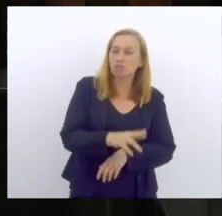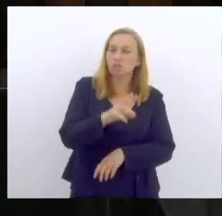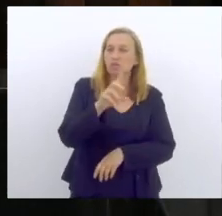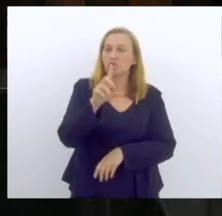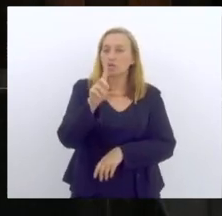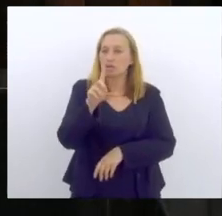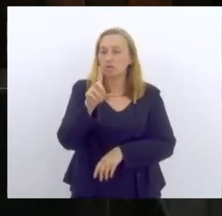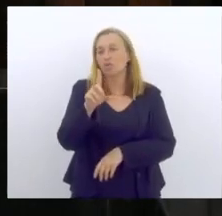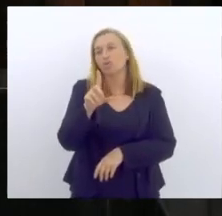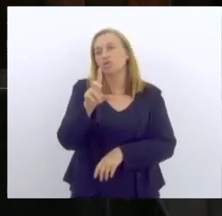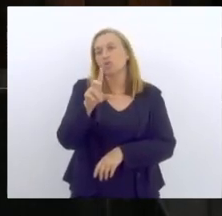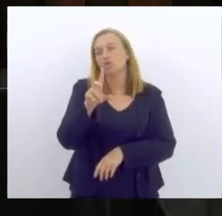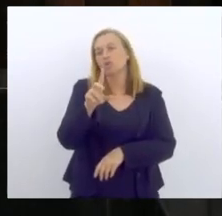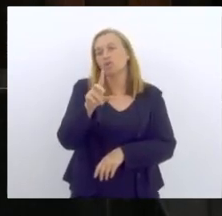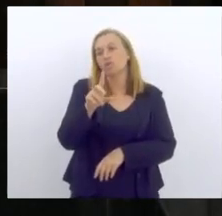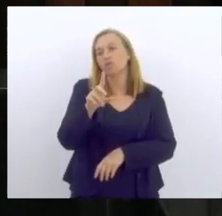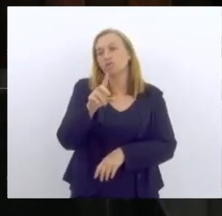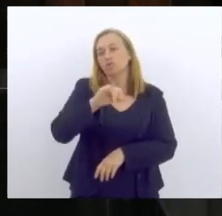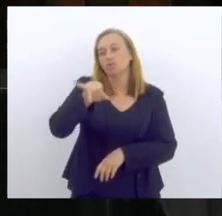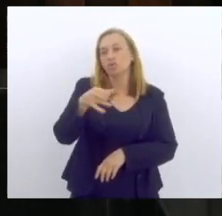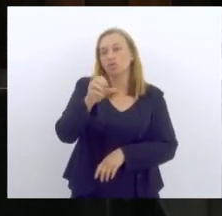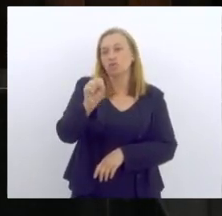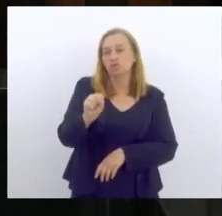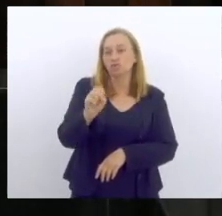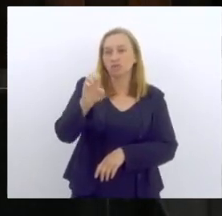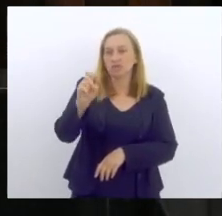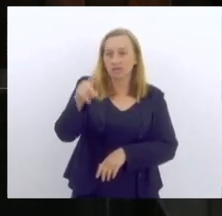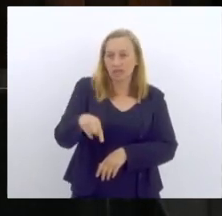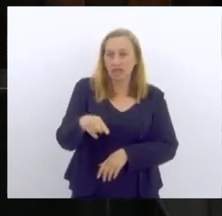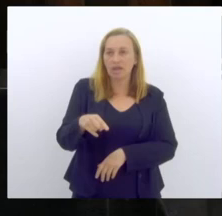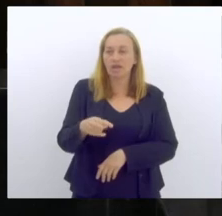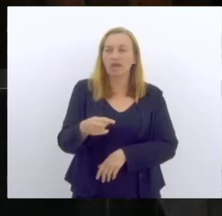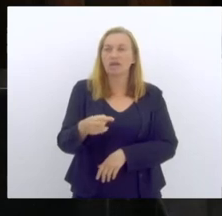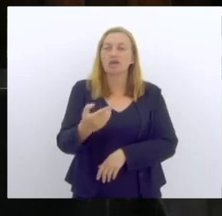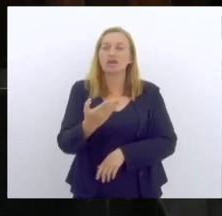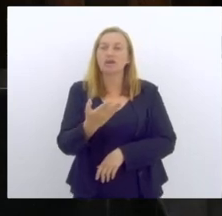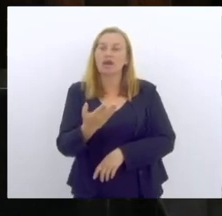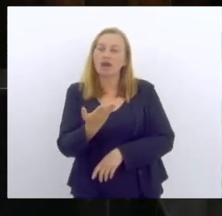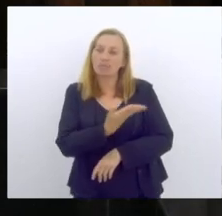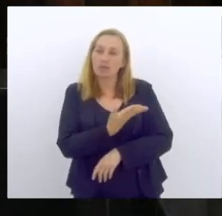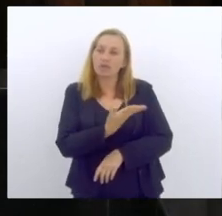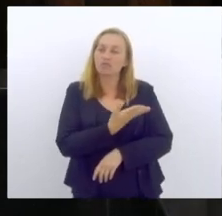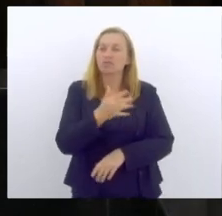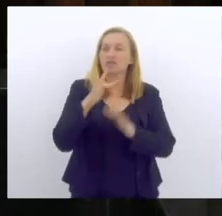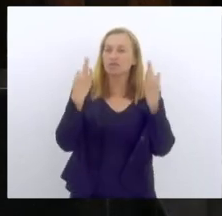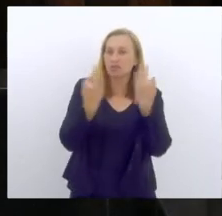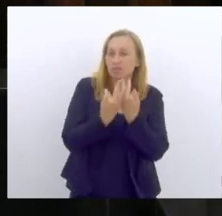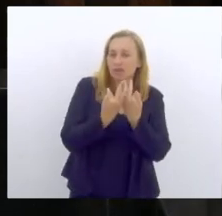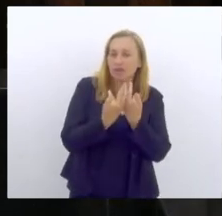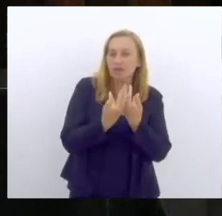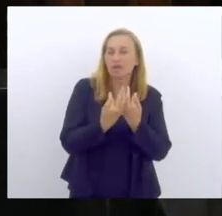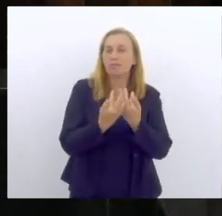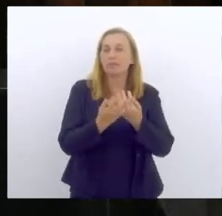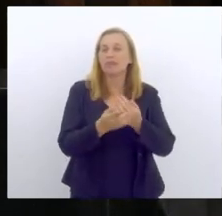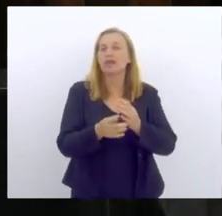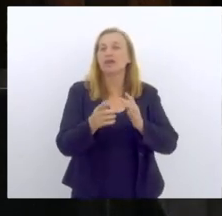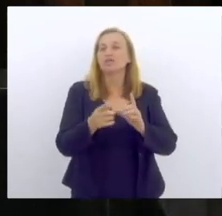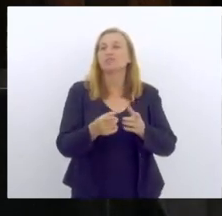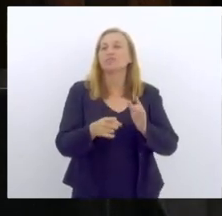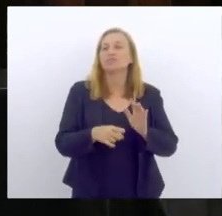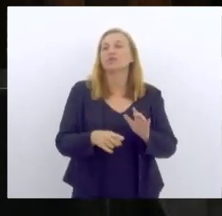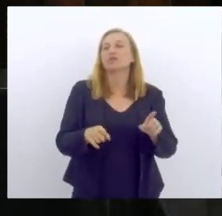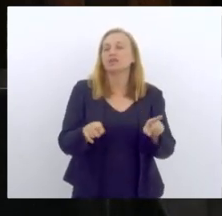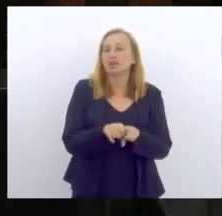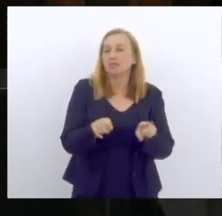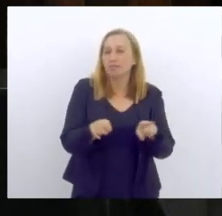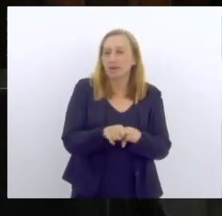junco a quem não só médico da minha família trabalhou no Flamengo mas aqui em esse país deve a copa do mundo